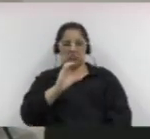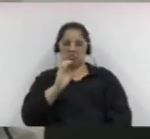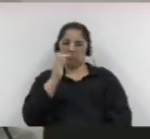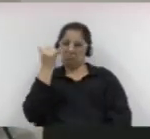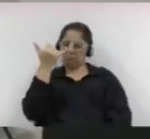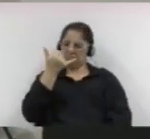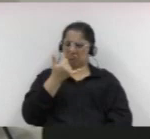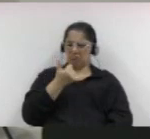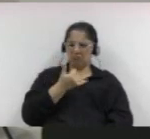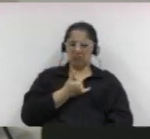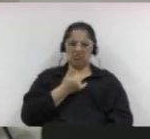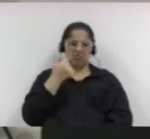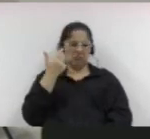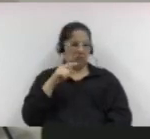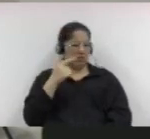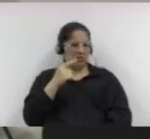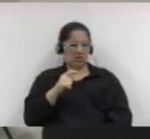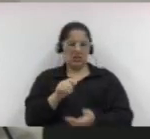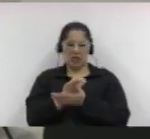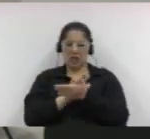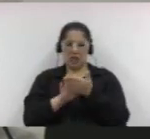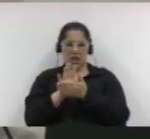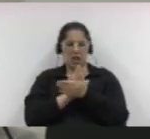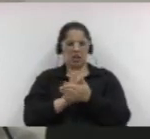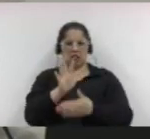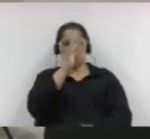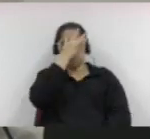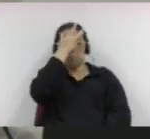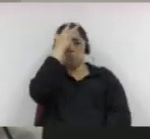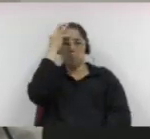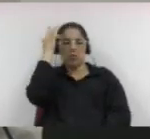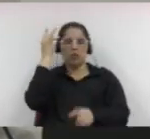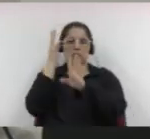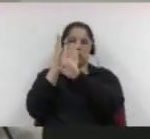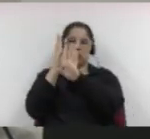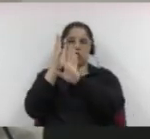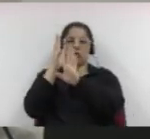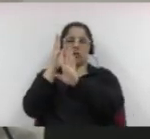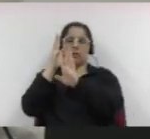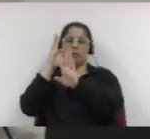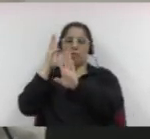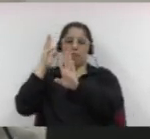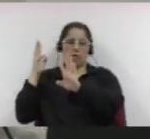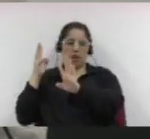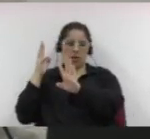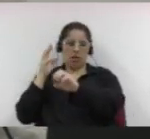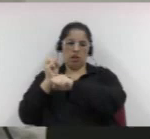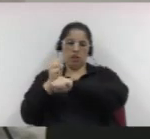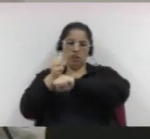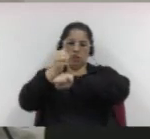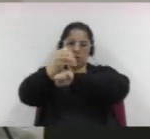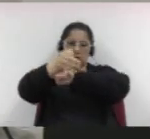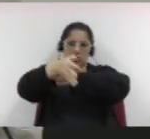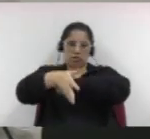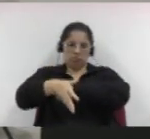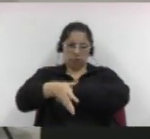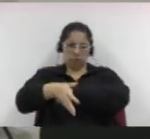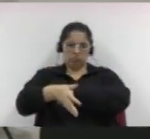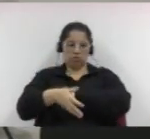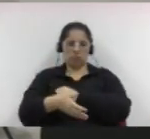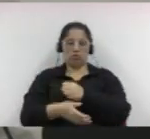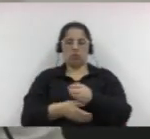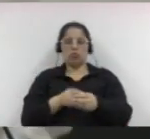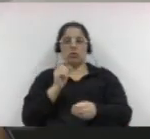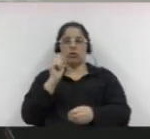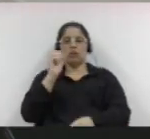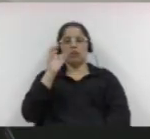meia-noite, também de madrugada. Ela disse que realmente aconteceu por algumas pessoas que gostam daquele médico sabendo que ele ia saber. Então houve ali